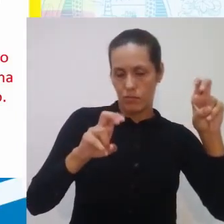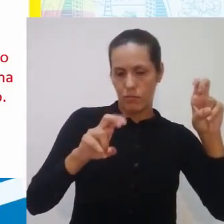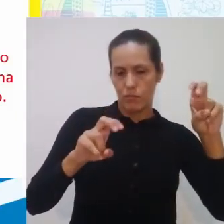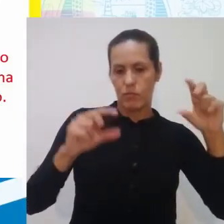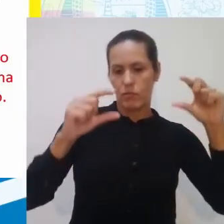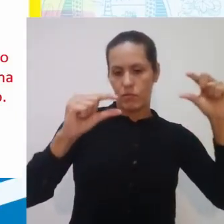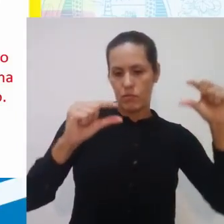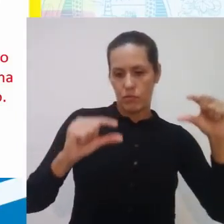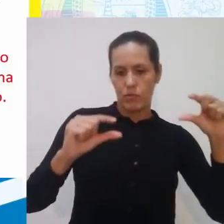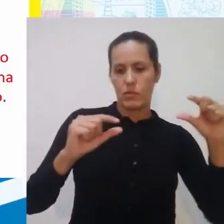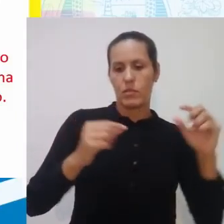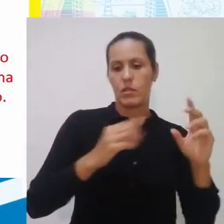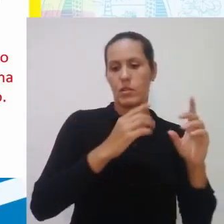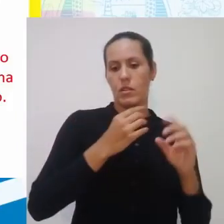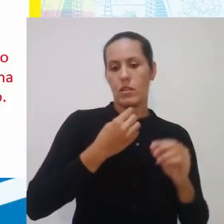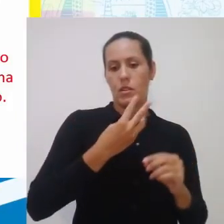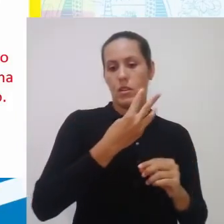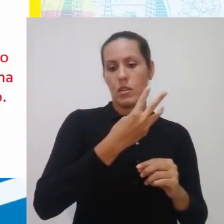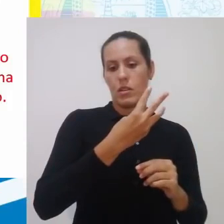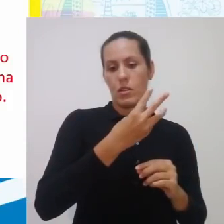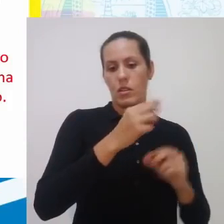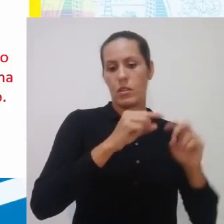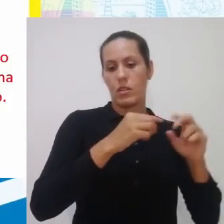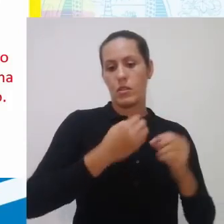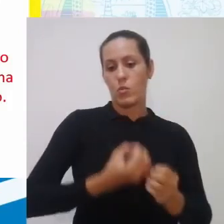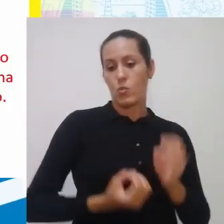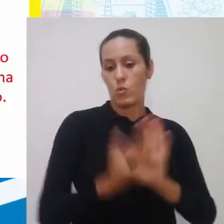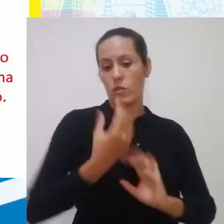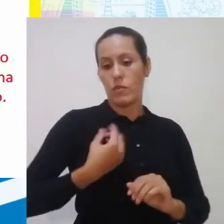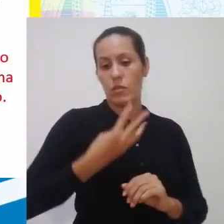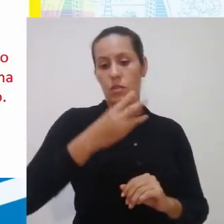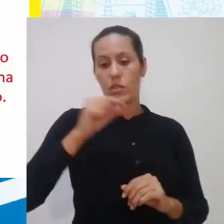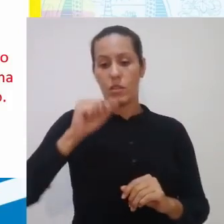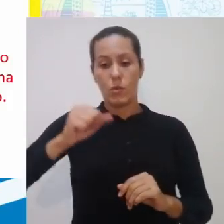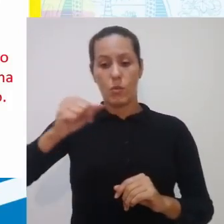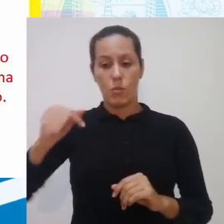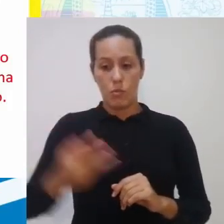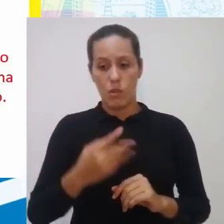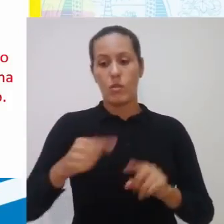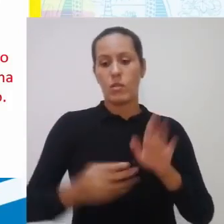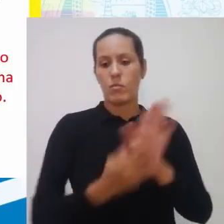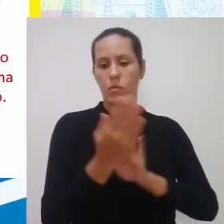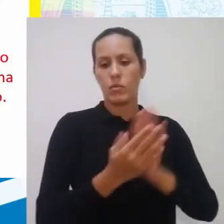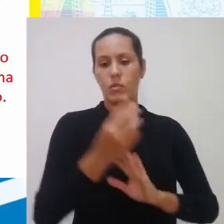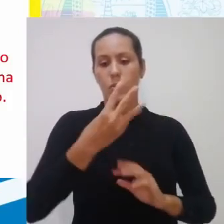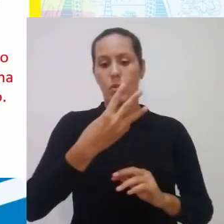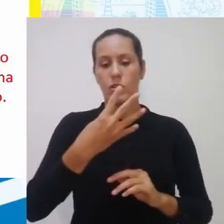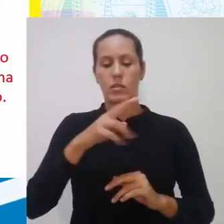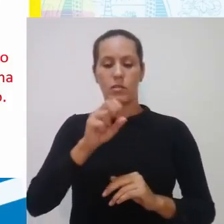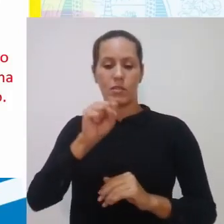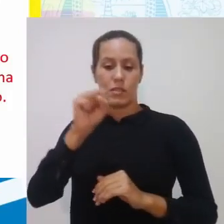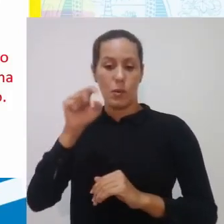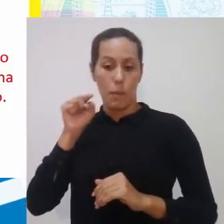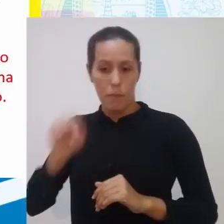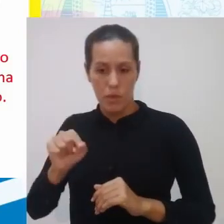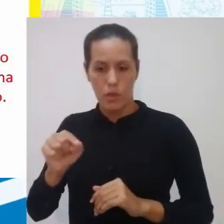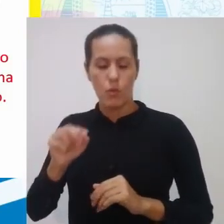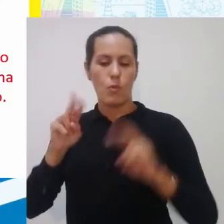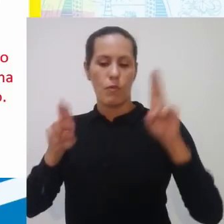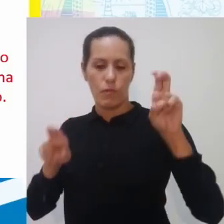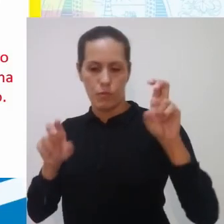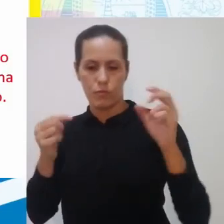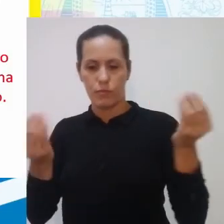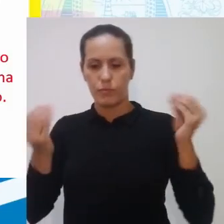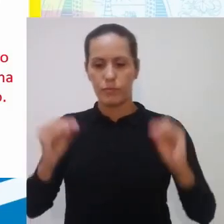entre aspas, cultivando cerca de 35 mil hectares e produzindo mais de 485 mil toneladas de frutos, e a segunda, a